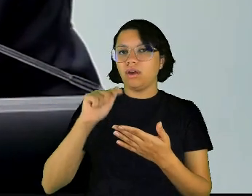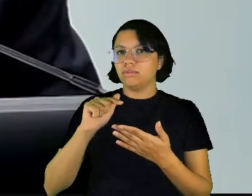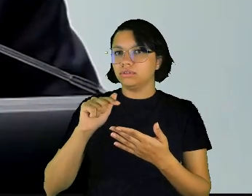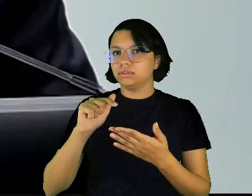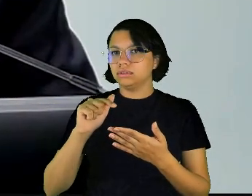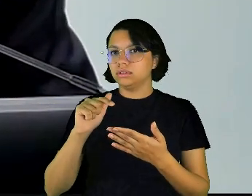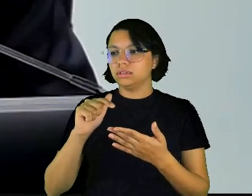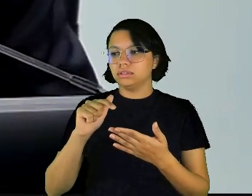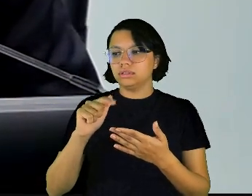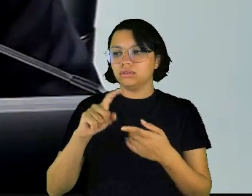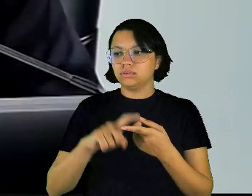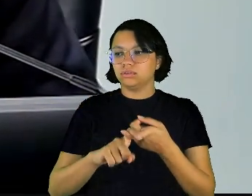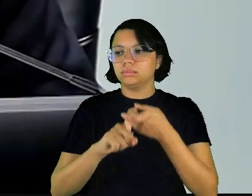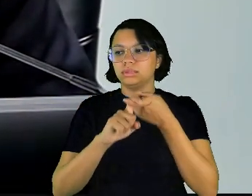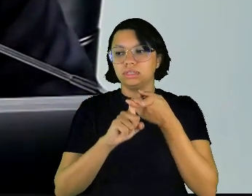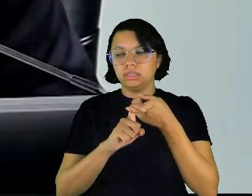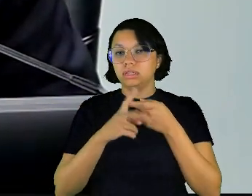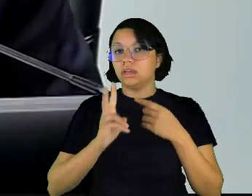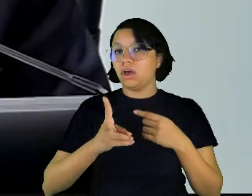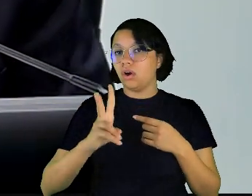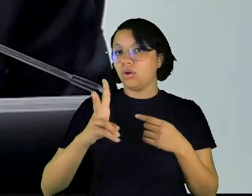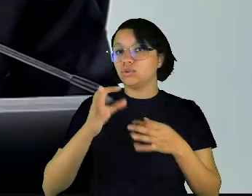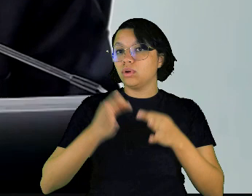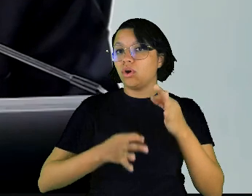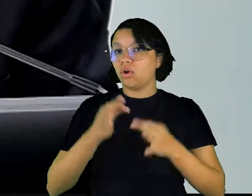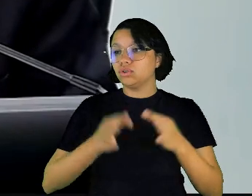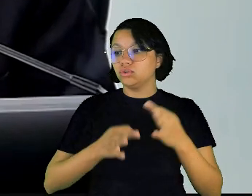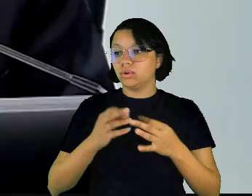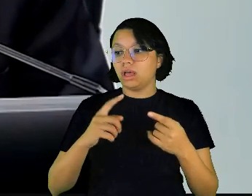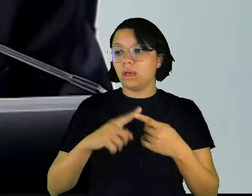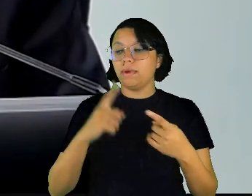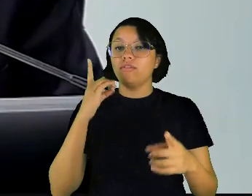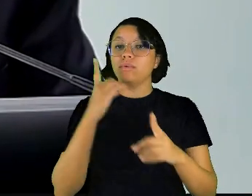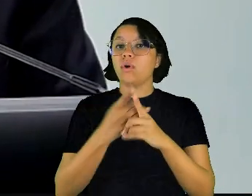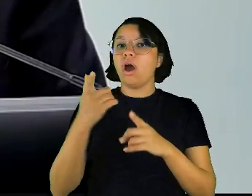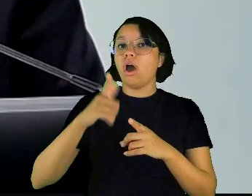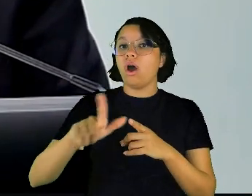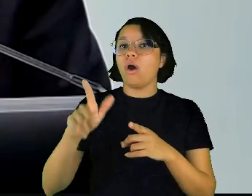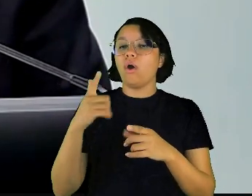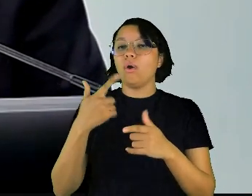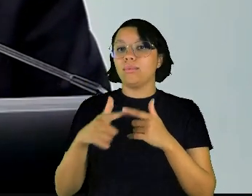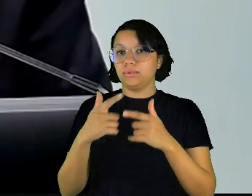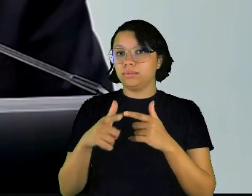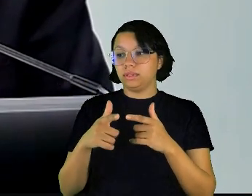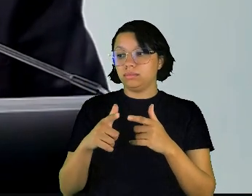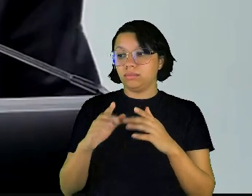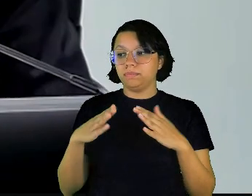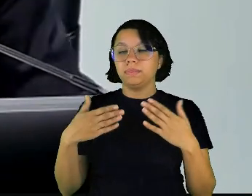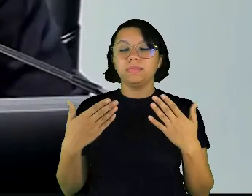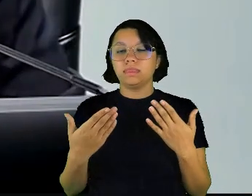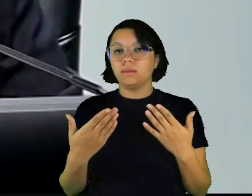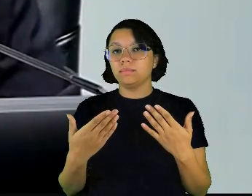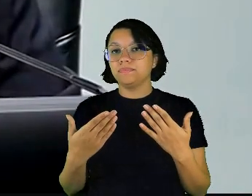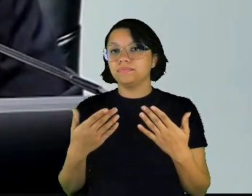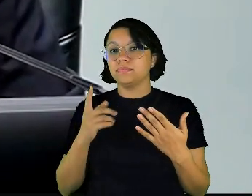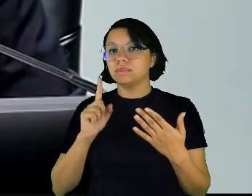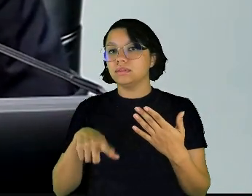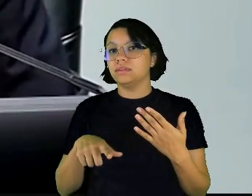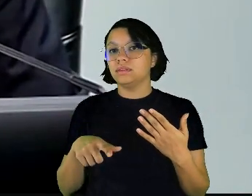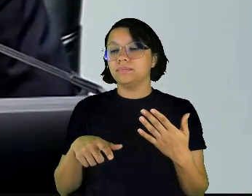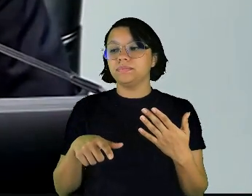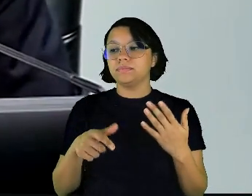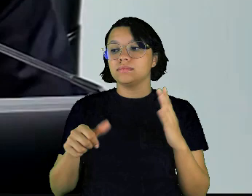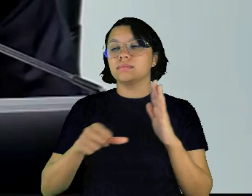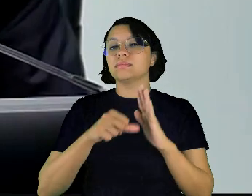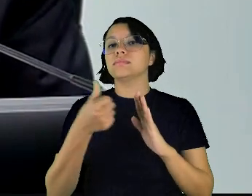suspenderia, se poderia continuar com o julgamento. Mas a gente vai encontrar outro problema aqui, né? Então, por isso eu digo, esse seria a primeira